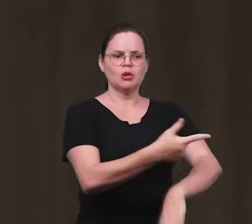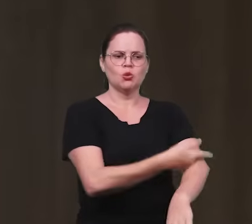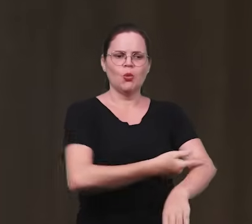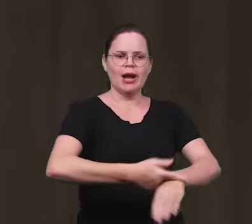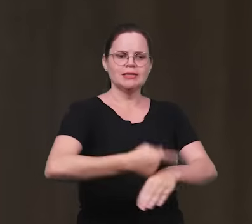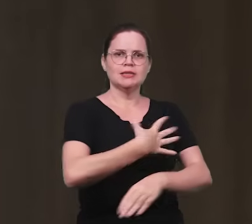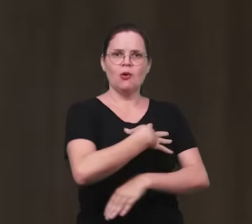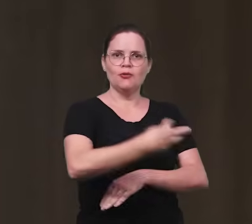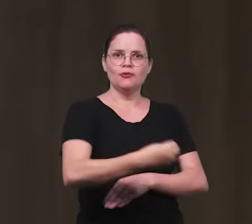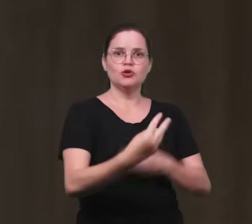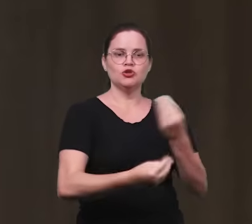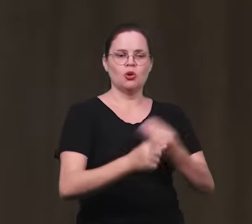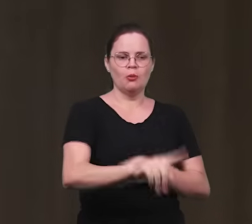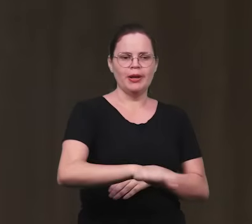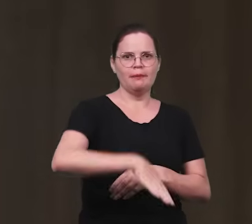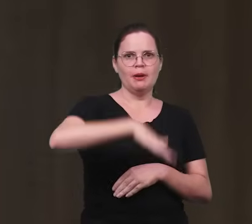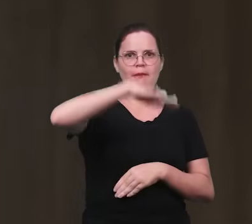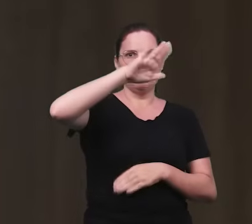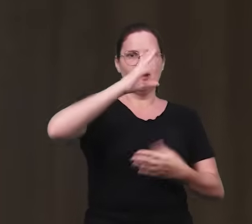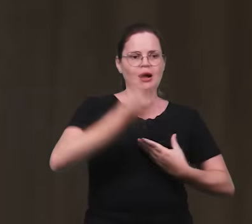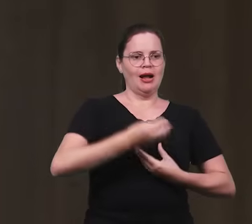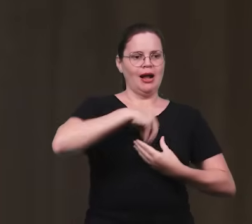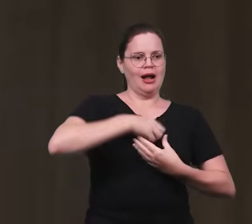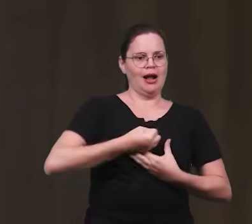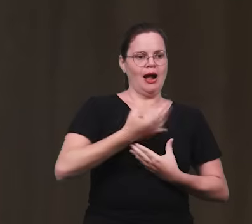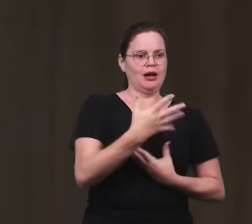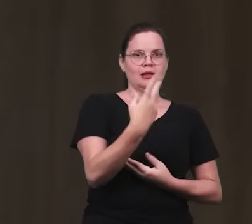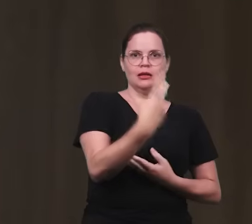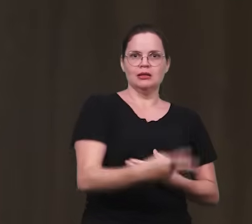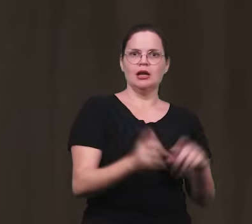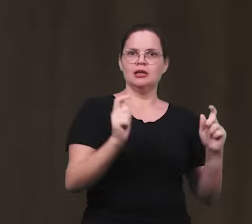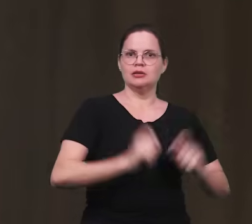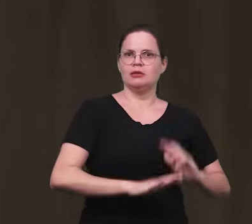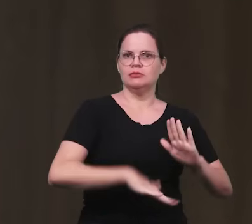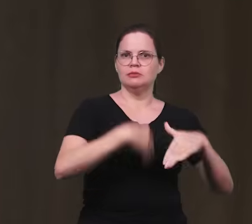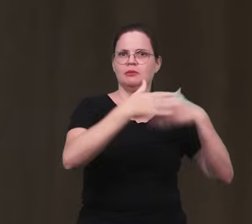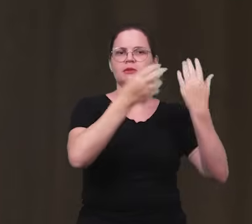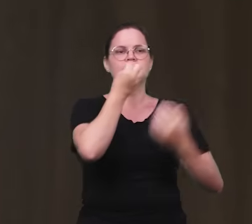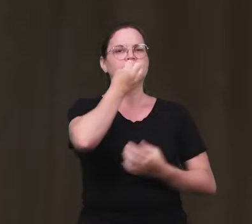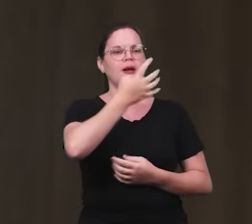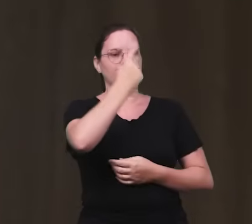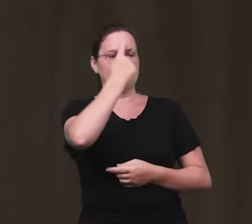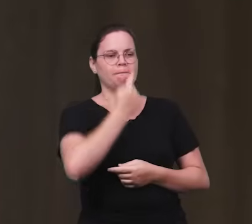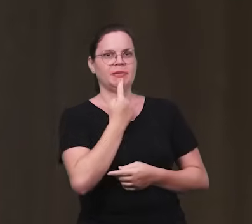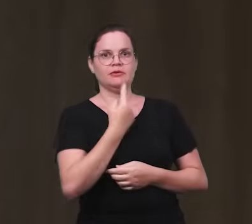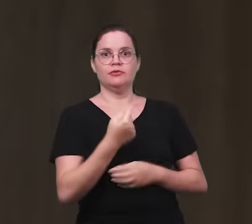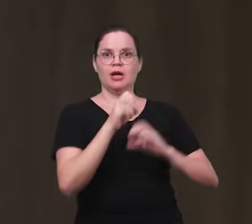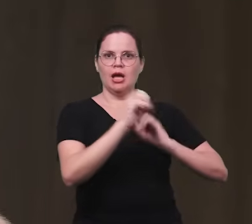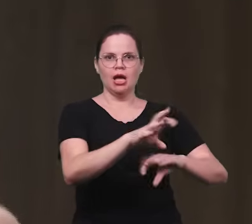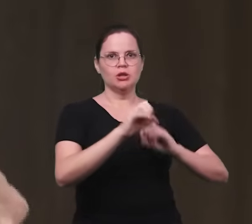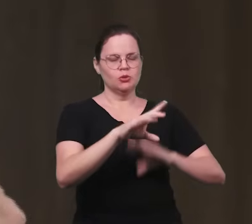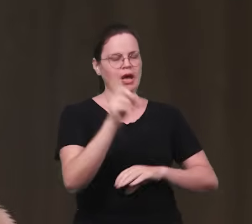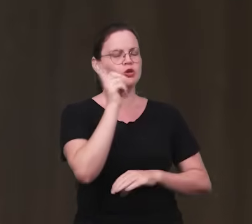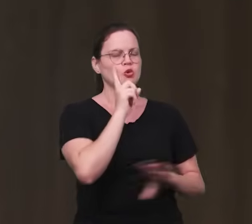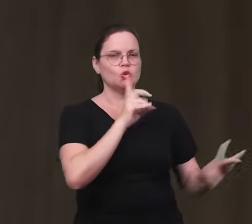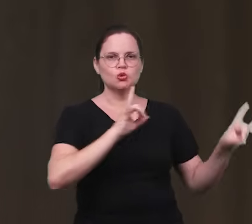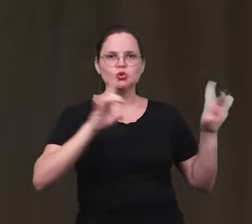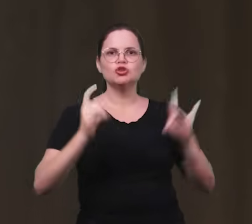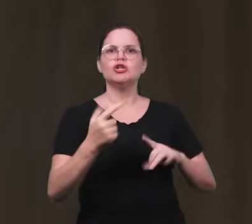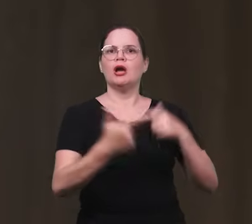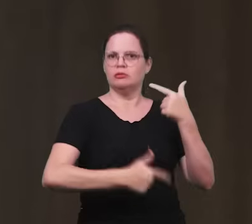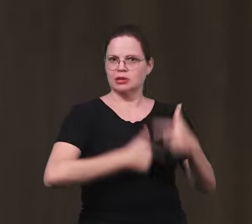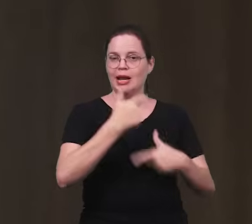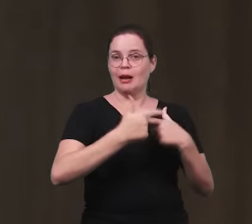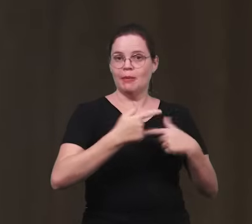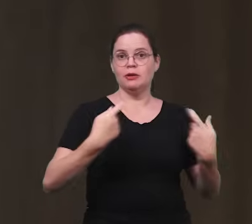de uma formação para o caráter dos nossos filhos. Educar é um trabalho constante, os nossos braços precisam estar